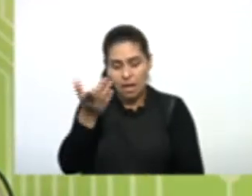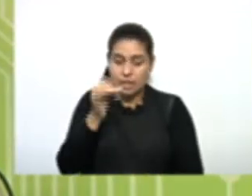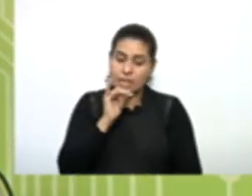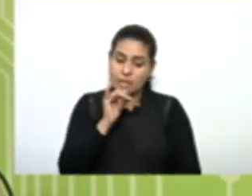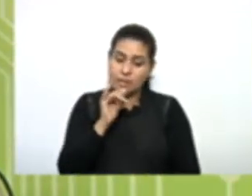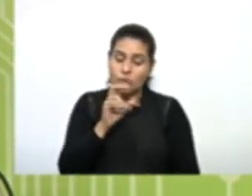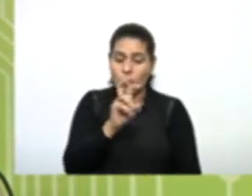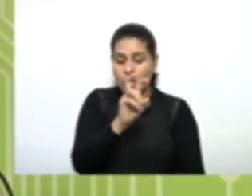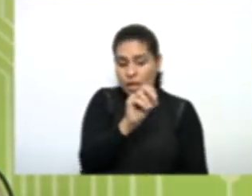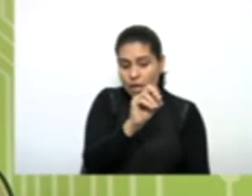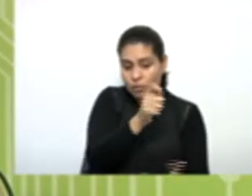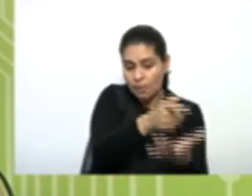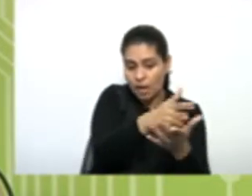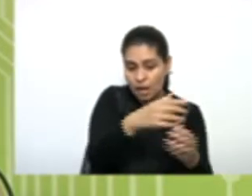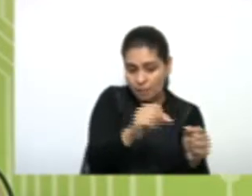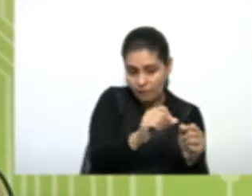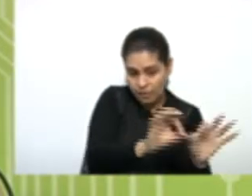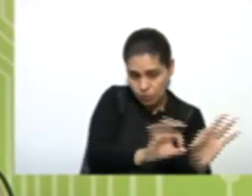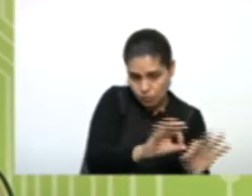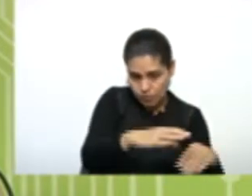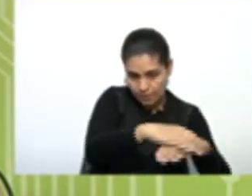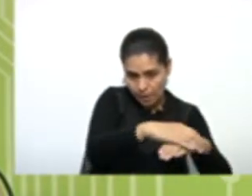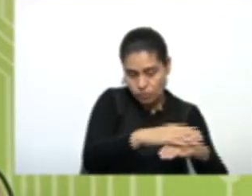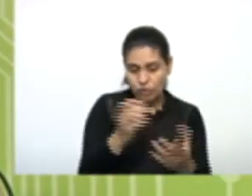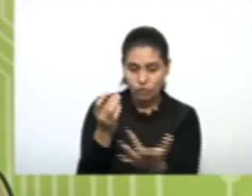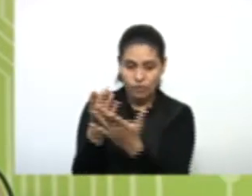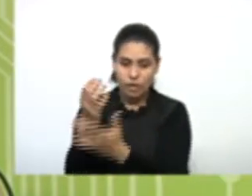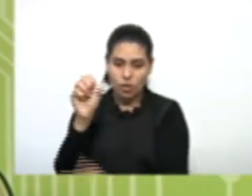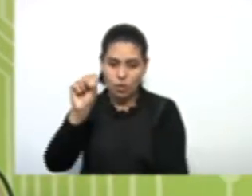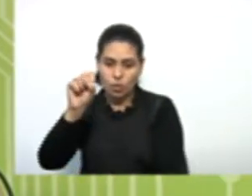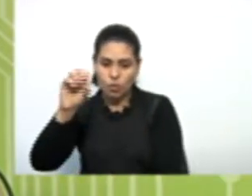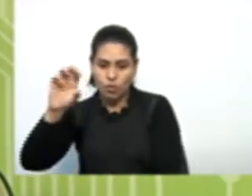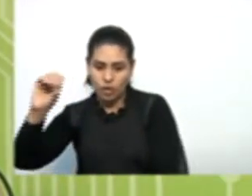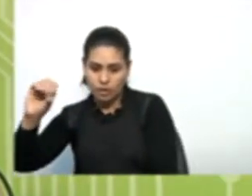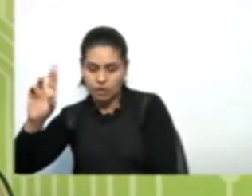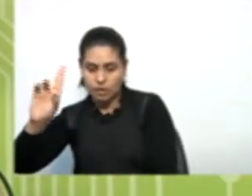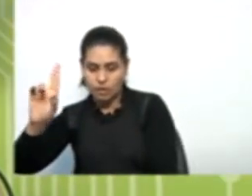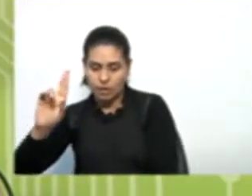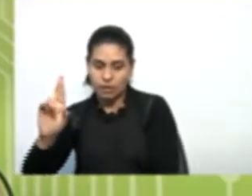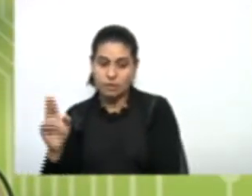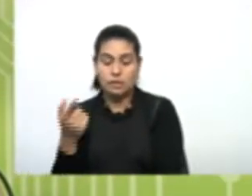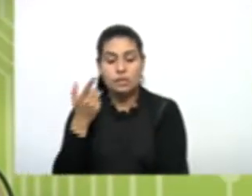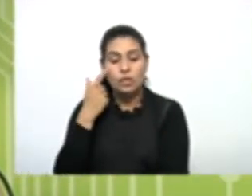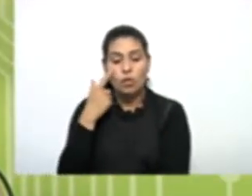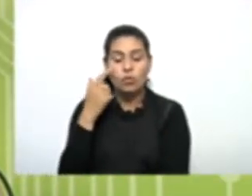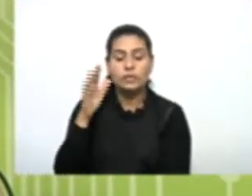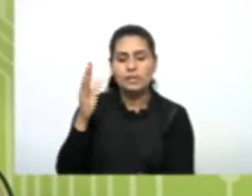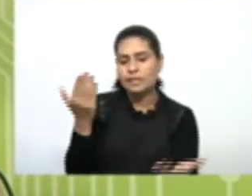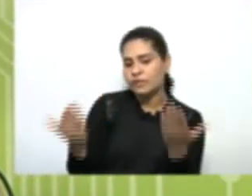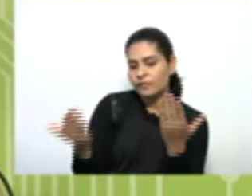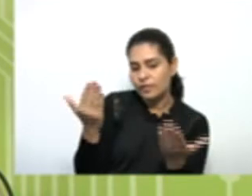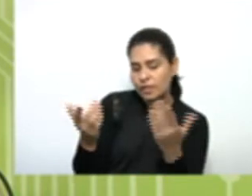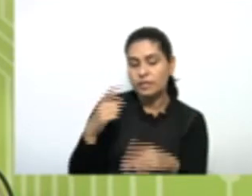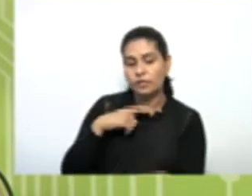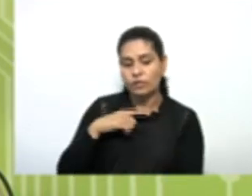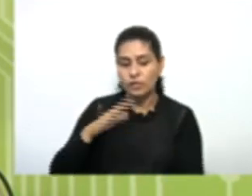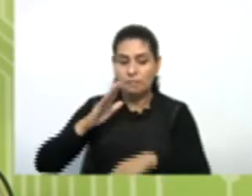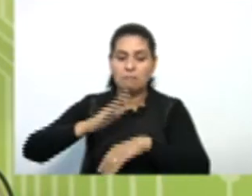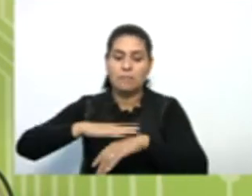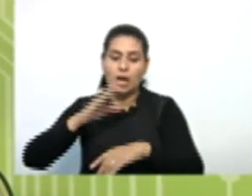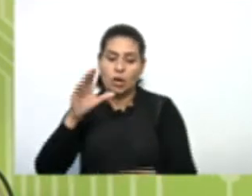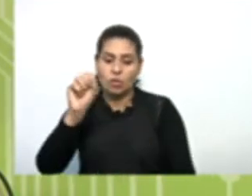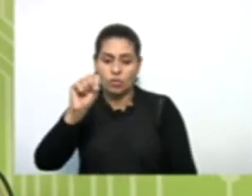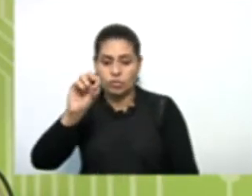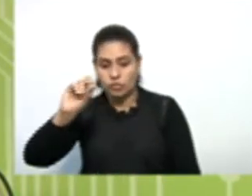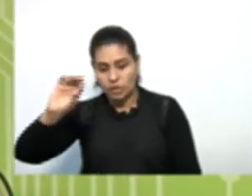exemplo R$500, e minha receita de venda, no meu exemplo R$800. Se eu faço essa diferença, eu vou ter